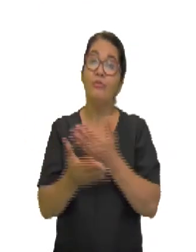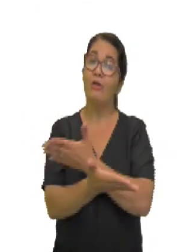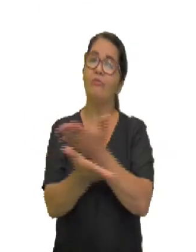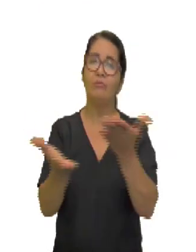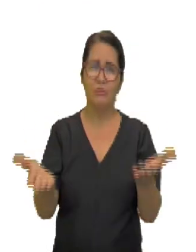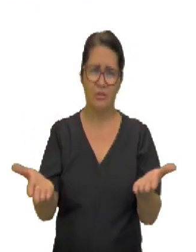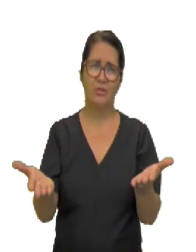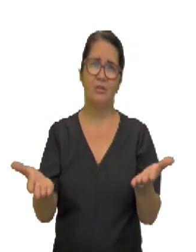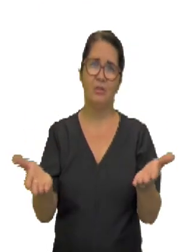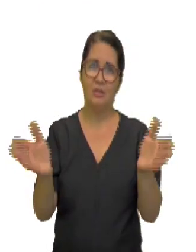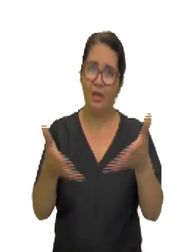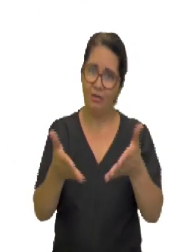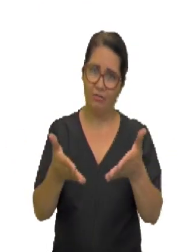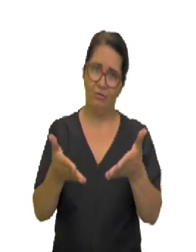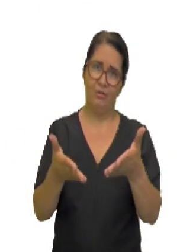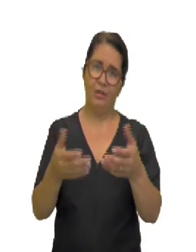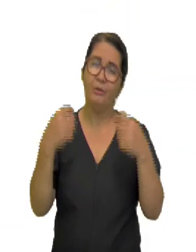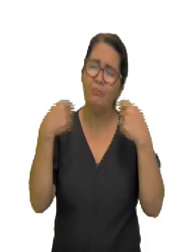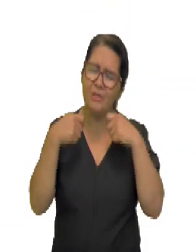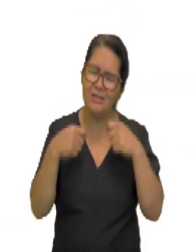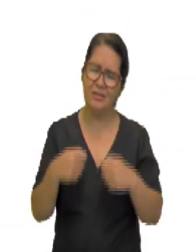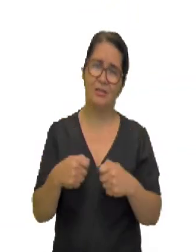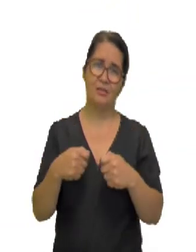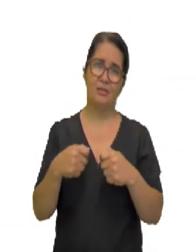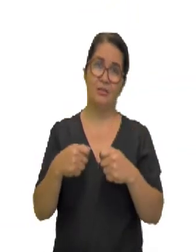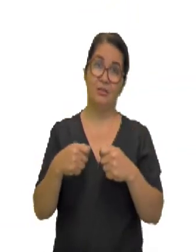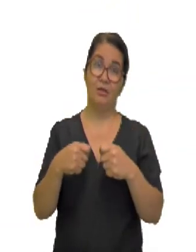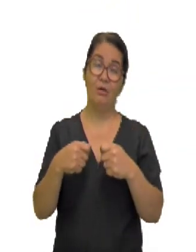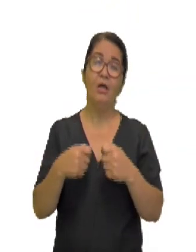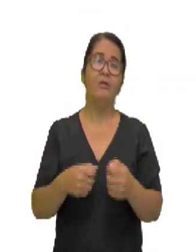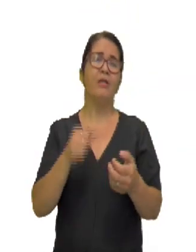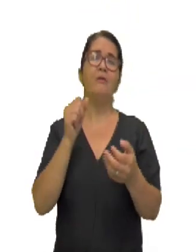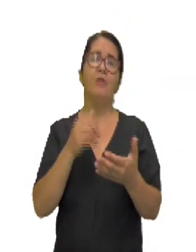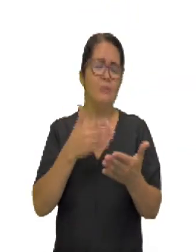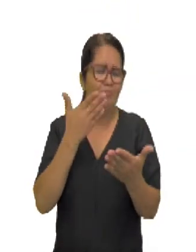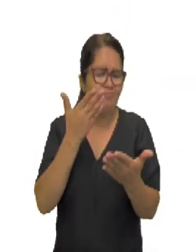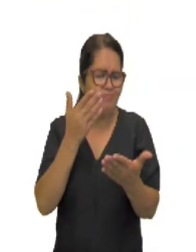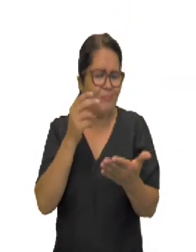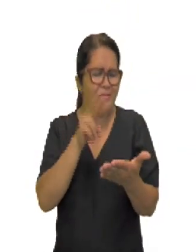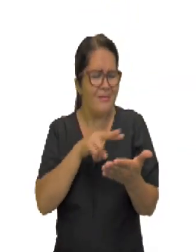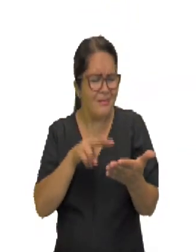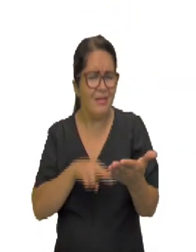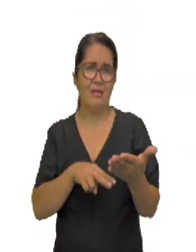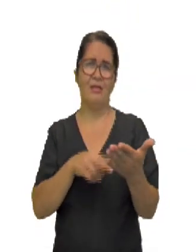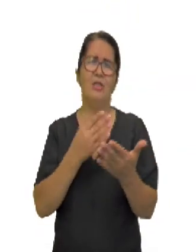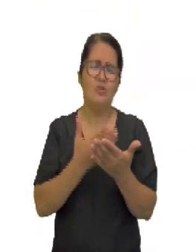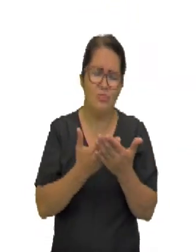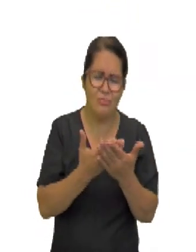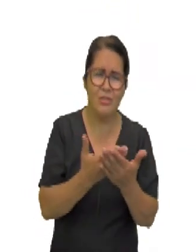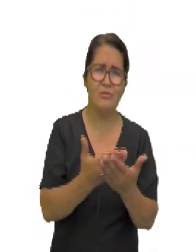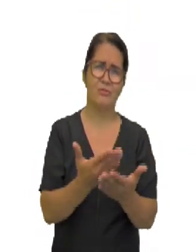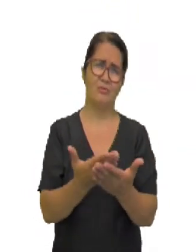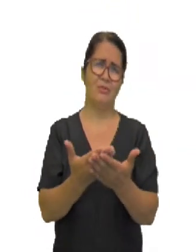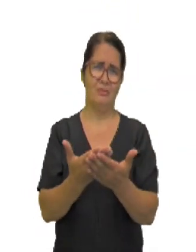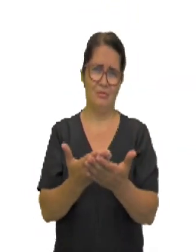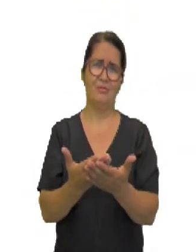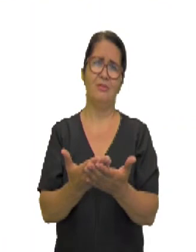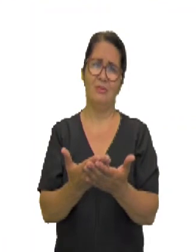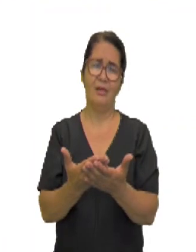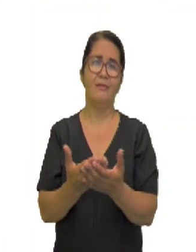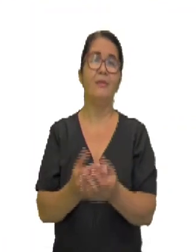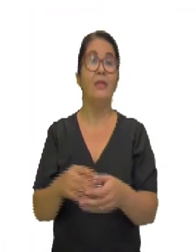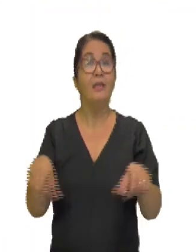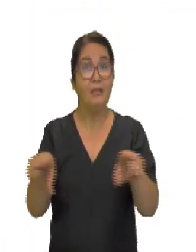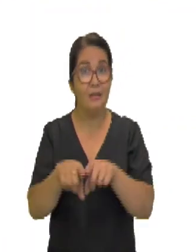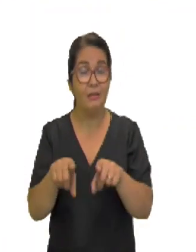isso mesmo, é a hora que vocês têm o momento específico de fechar todo esse conteúdo aqui. E